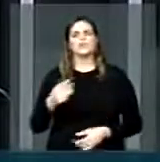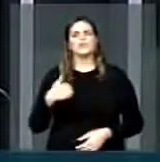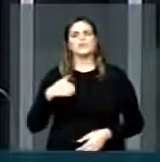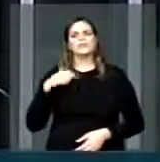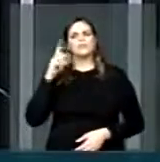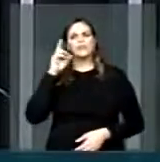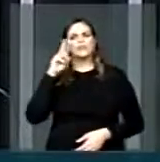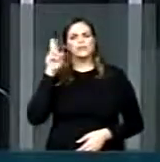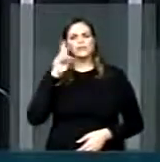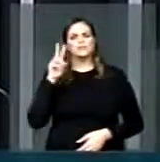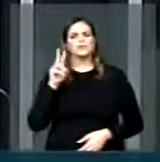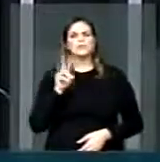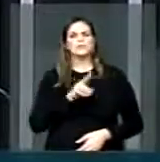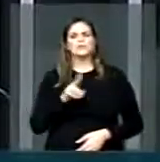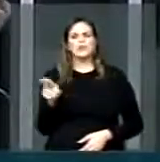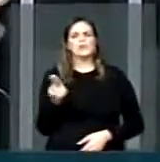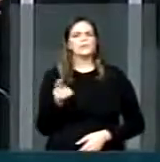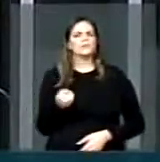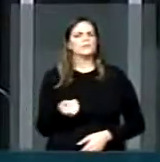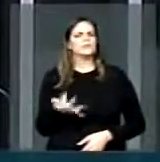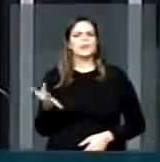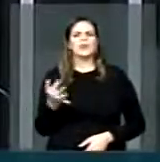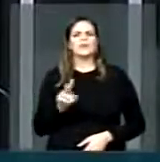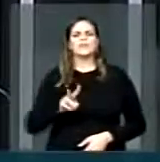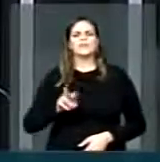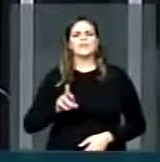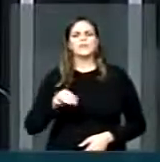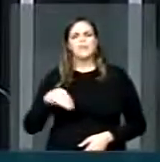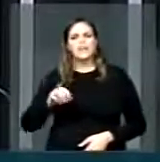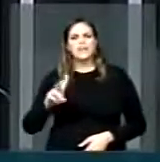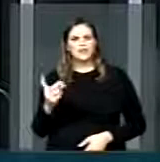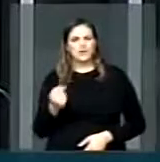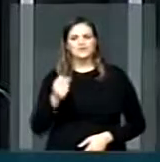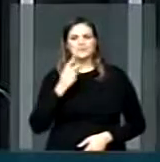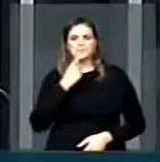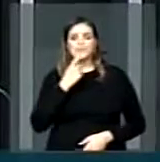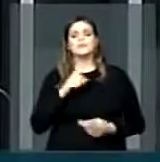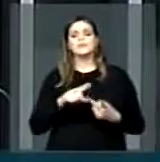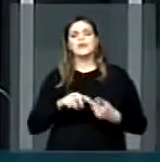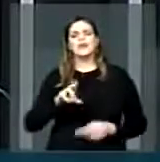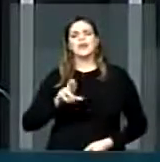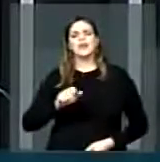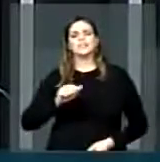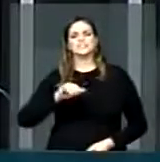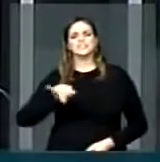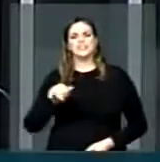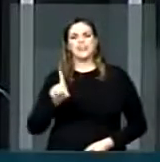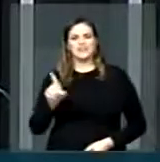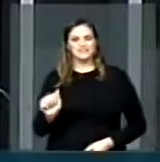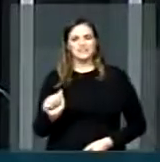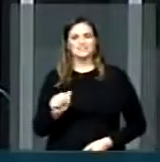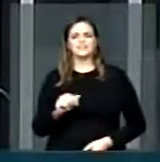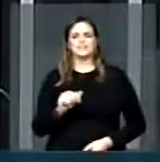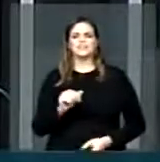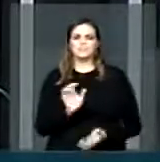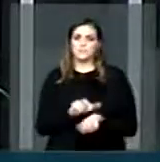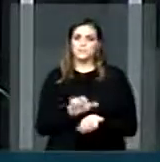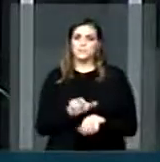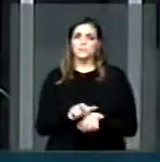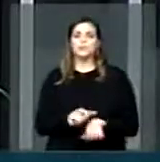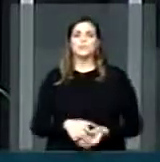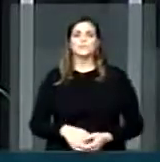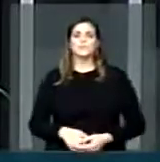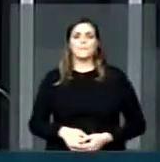gente cita Vermelho, vários municípios, dentre eles Rajada, lá em Pernambuco. Aí eu quero falar